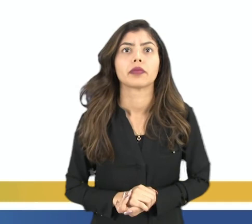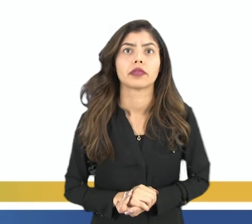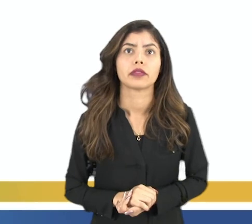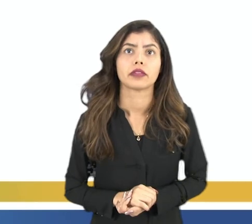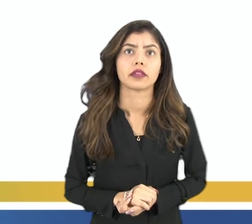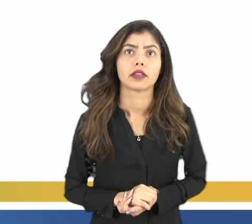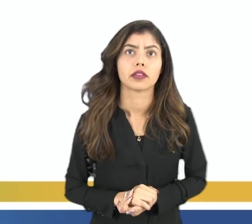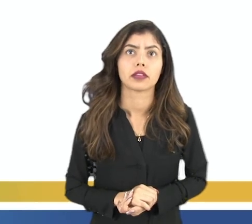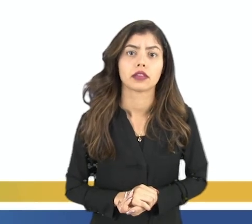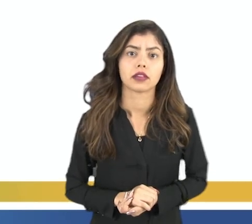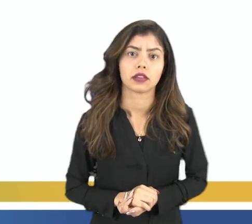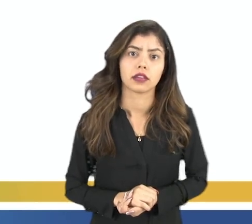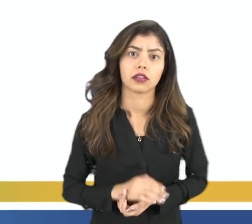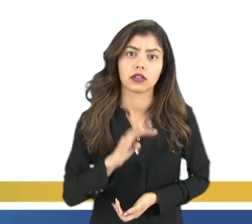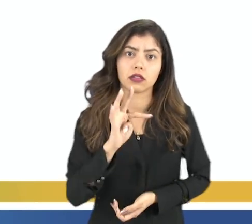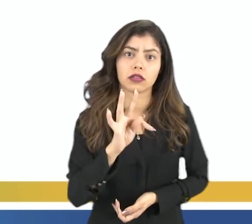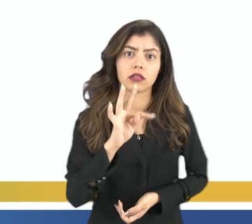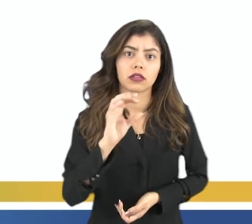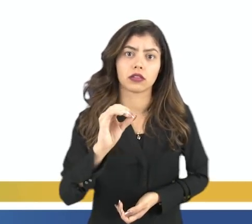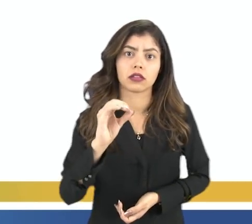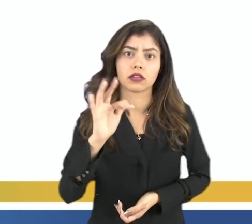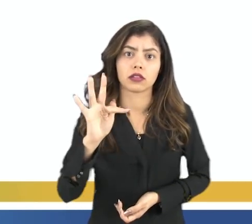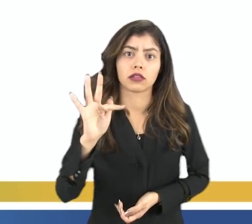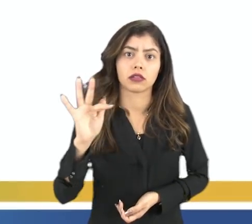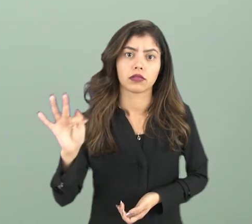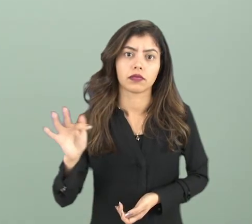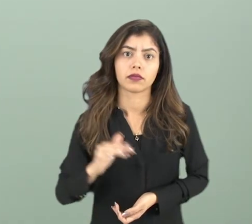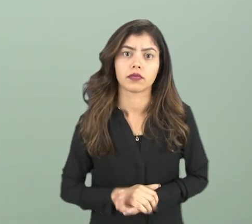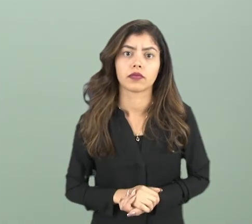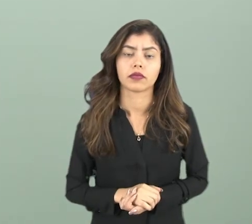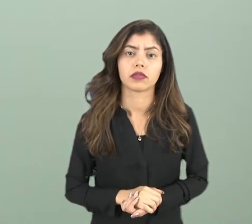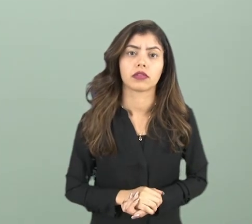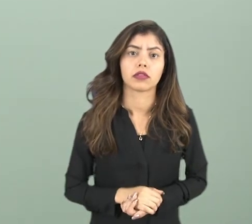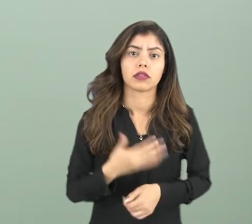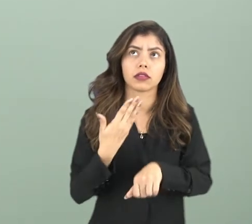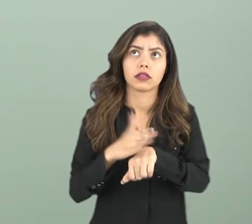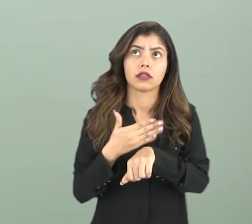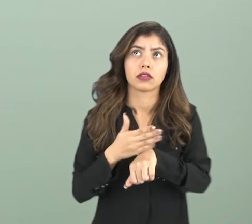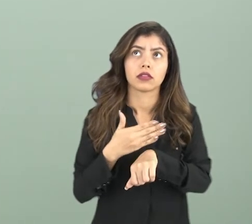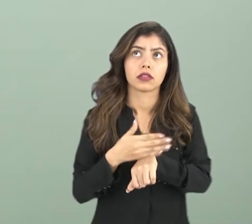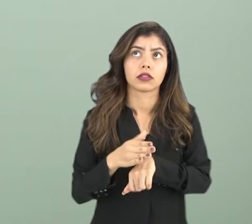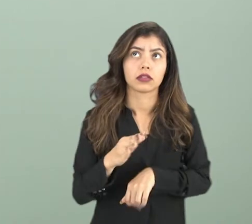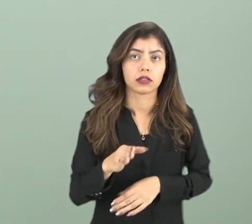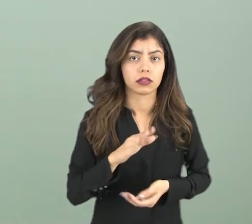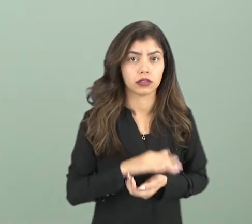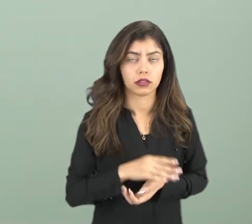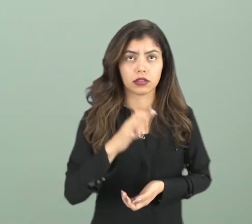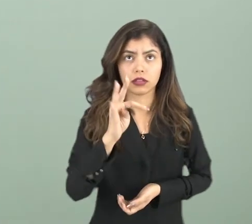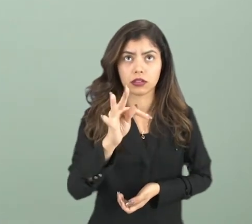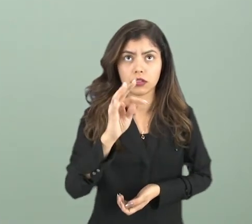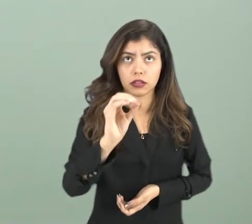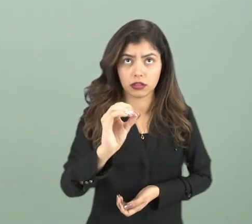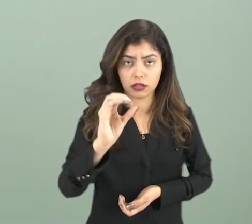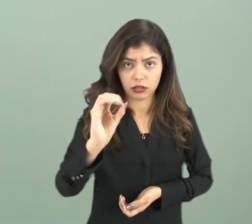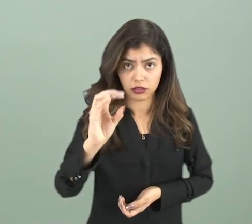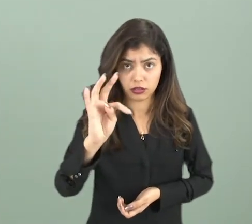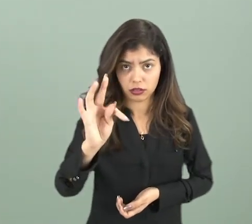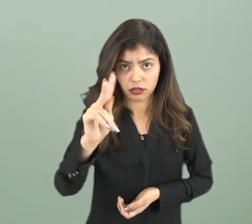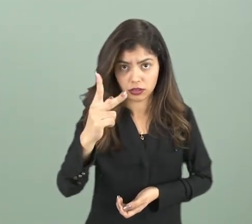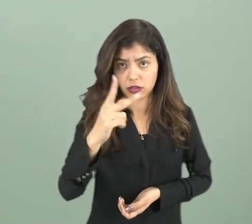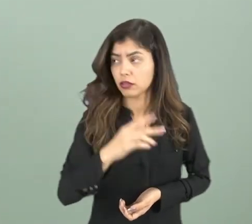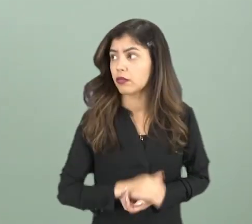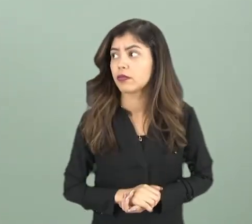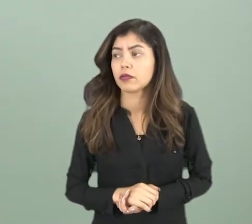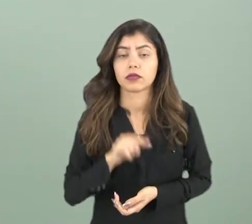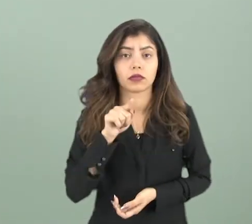é tooth, tooth. Você vai treinar aí, treina. Sopinha de maçã, é com a língua entre os dentes,